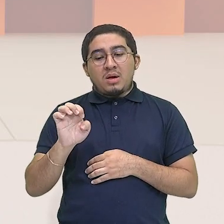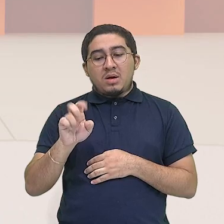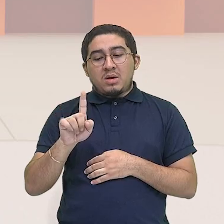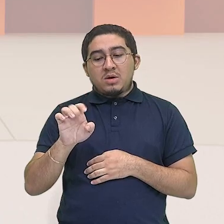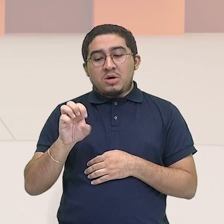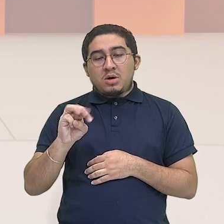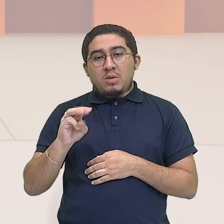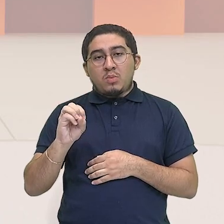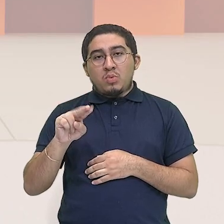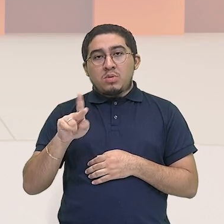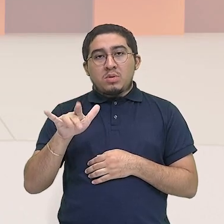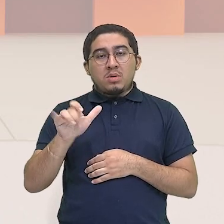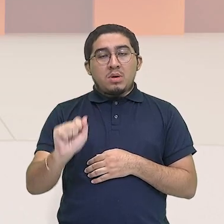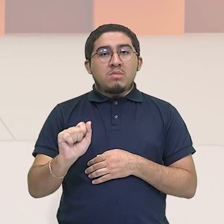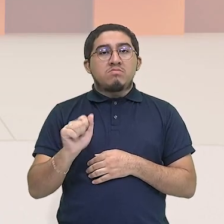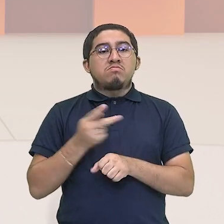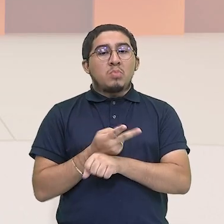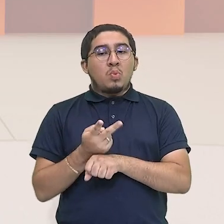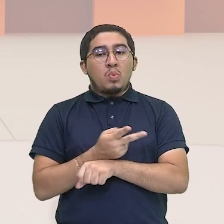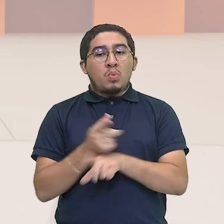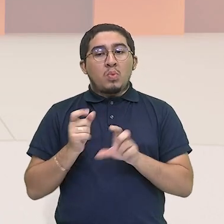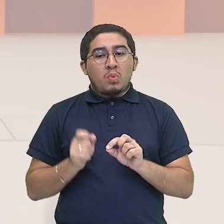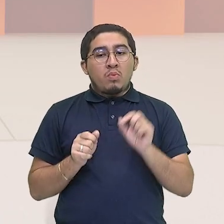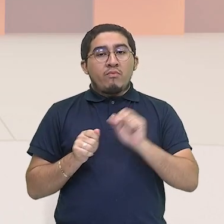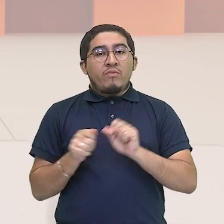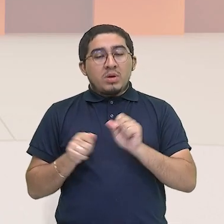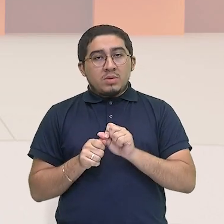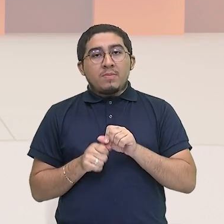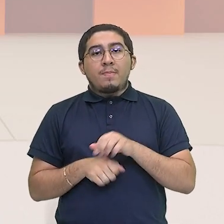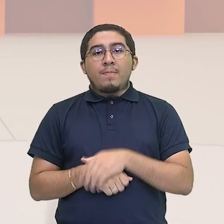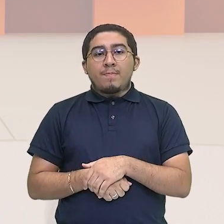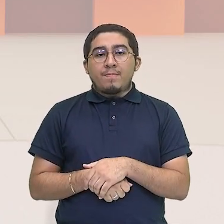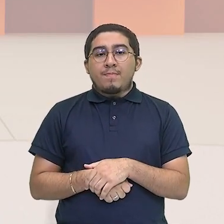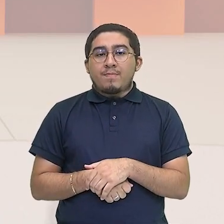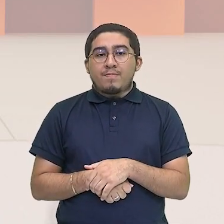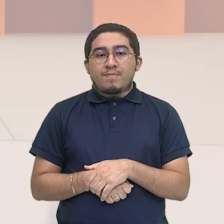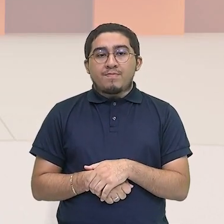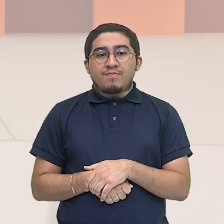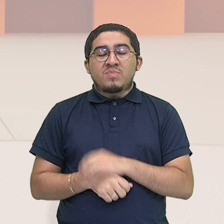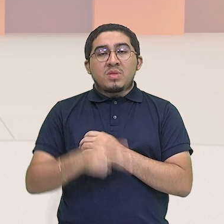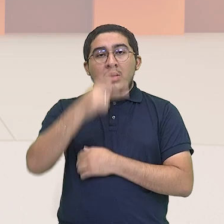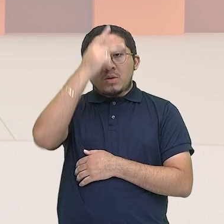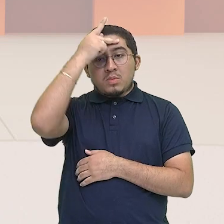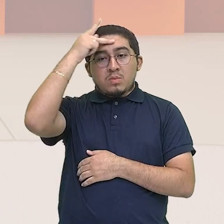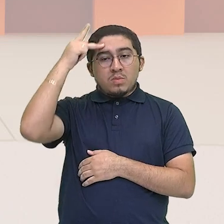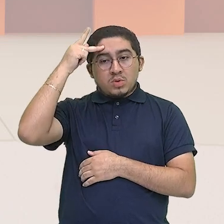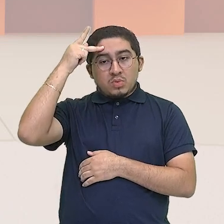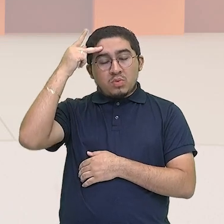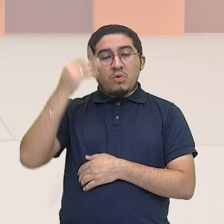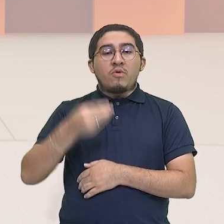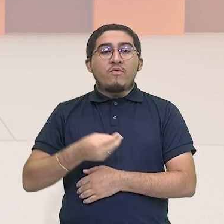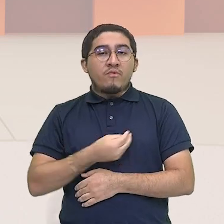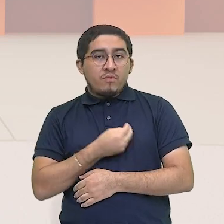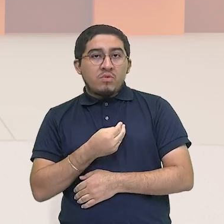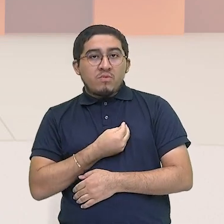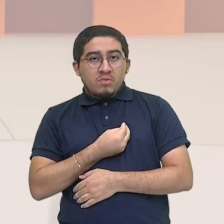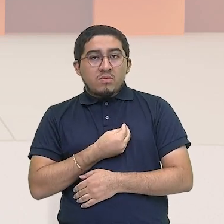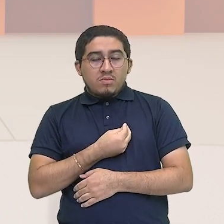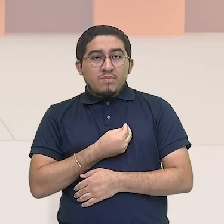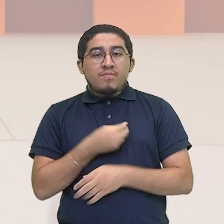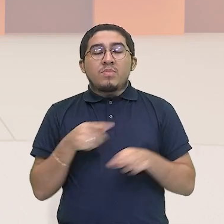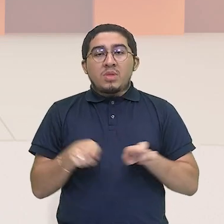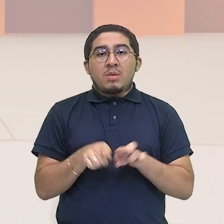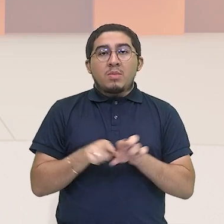então, procurar fazer com que as pessoas vivam, né, eles vão, então,